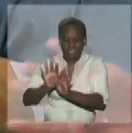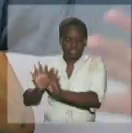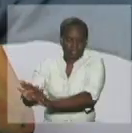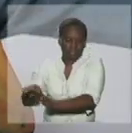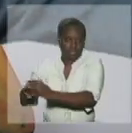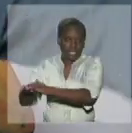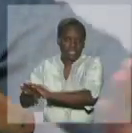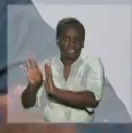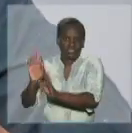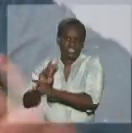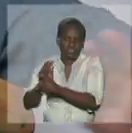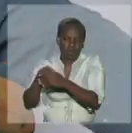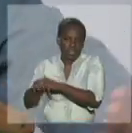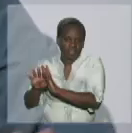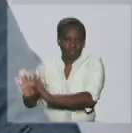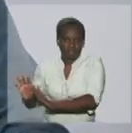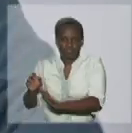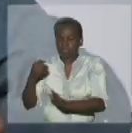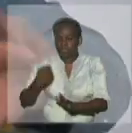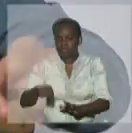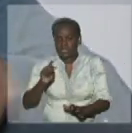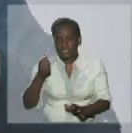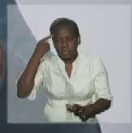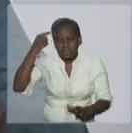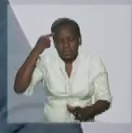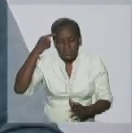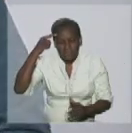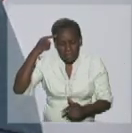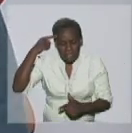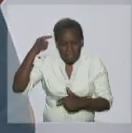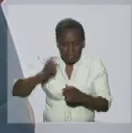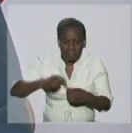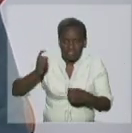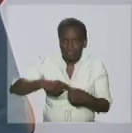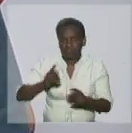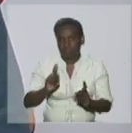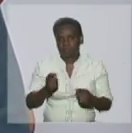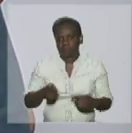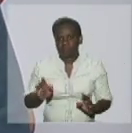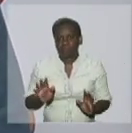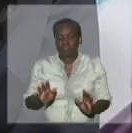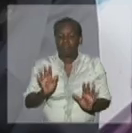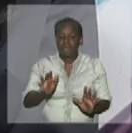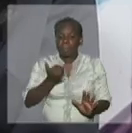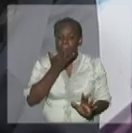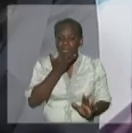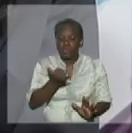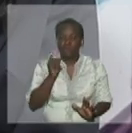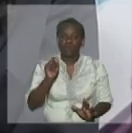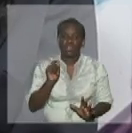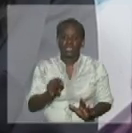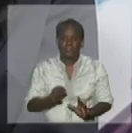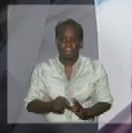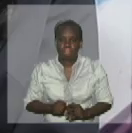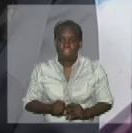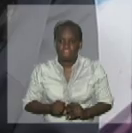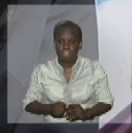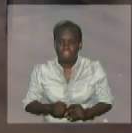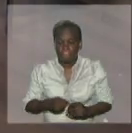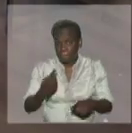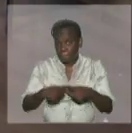história, mas está lá, não é algo que eu vou ficar remoendo isso. E o que é perdoar,